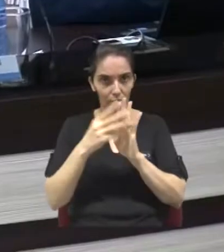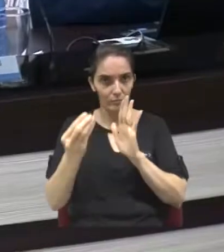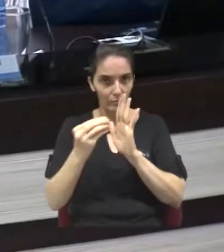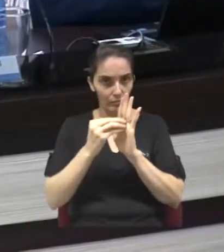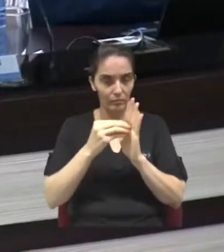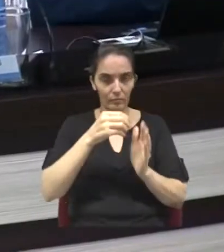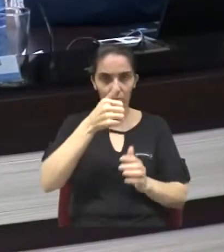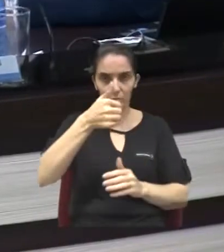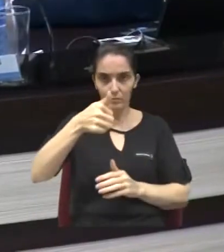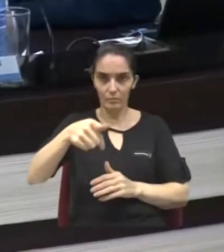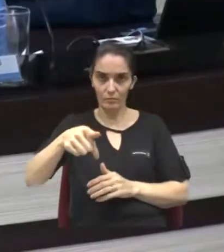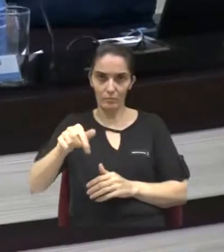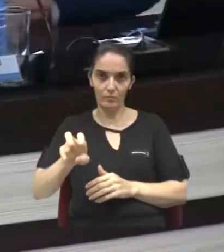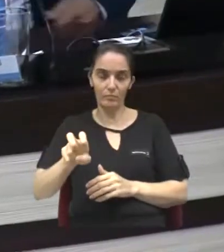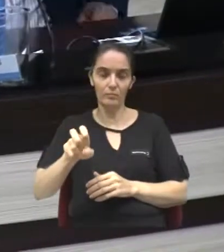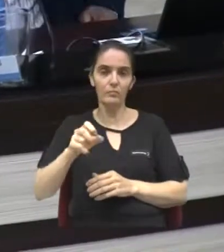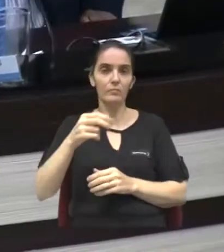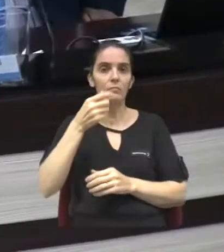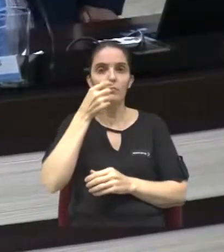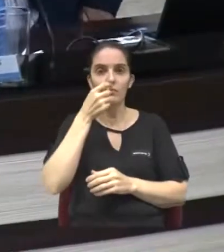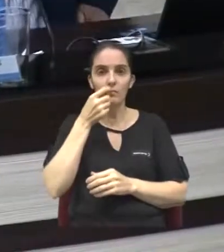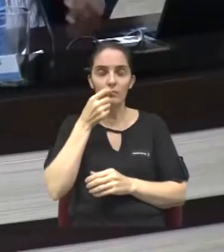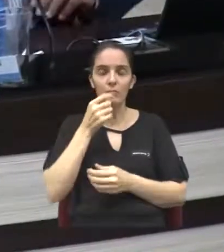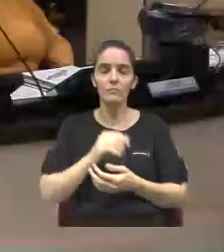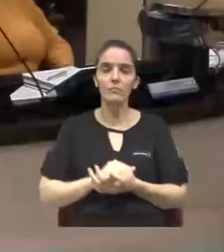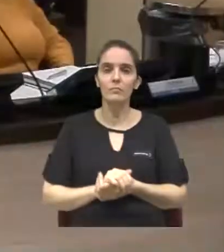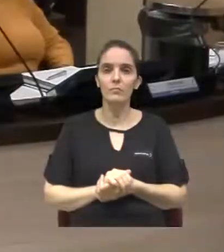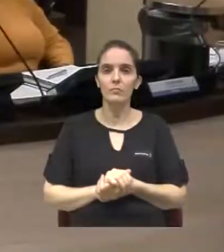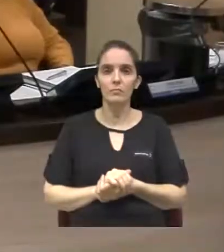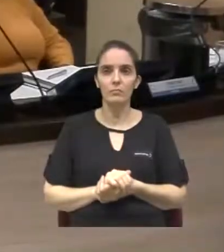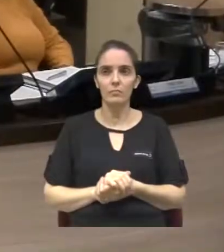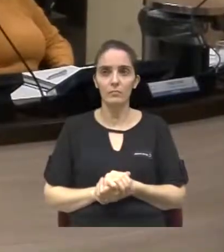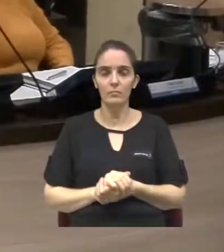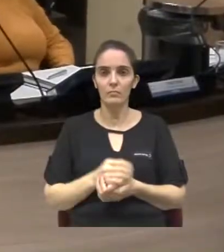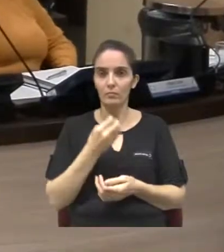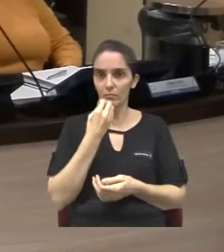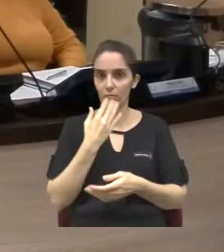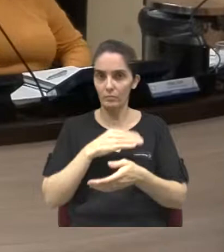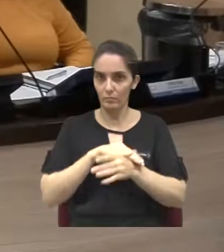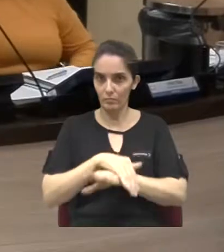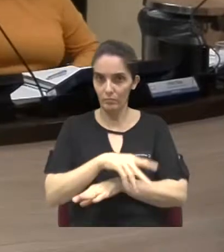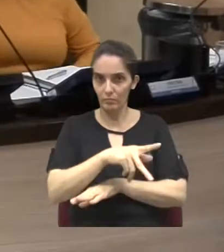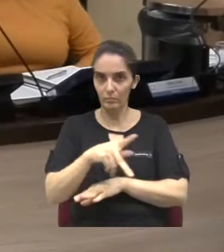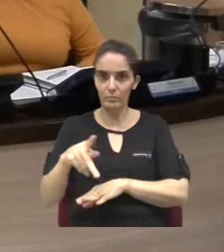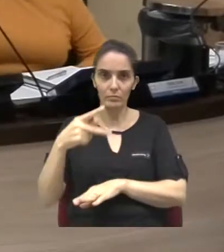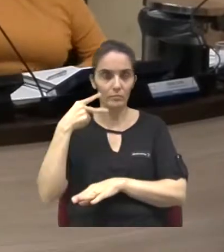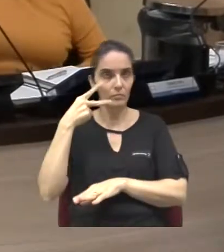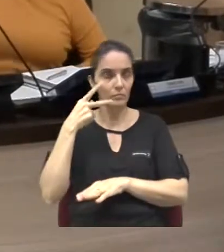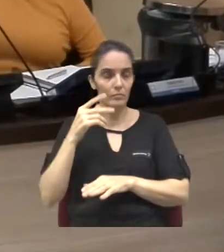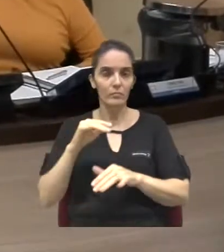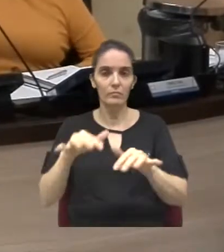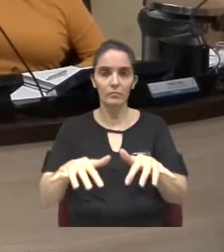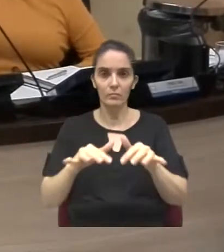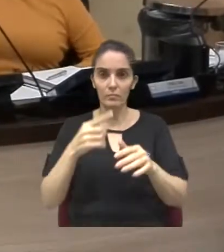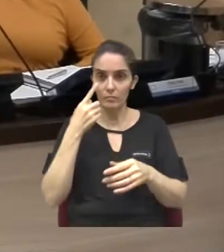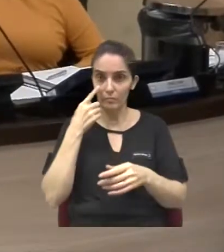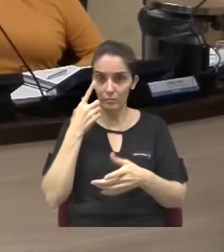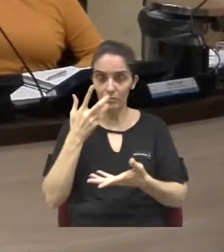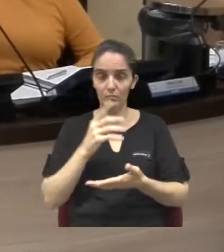emenda 175, o vereador Estevão Nogueira. Boa noite, presidente, nobres pares, público que nos